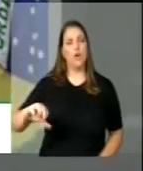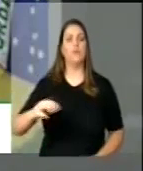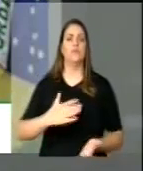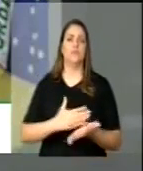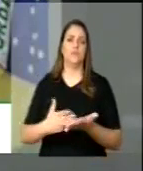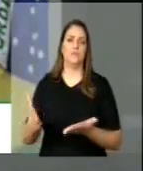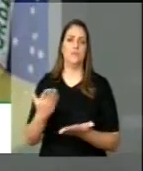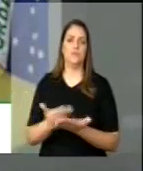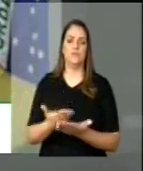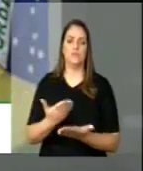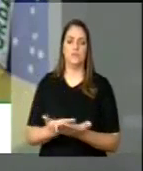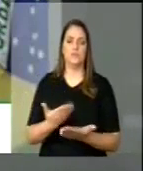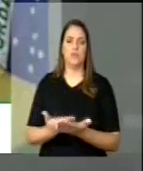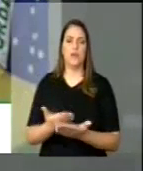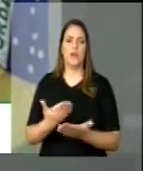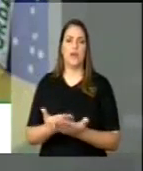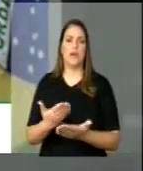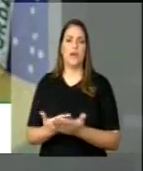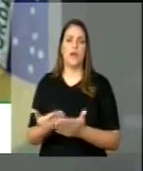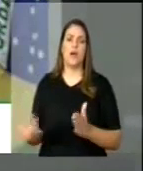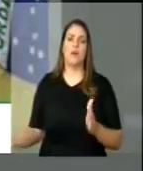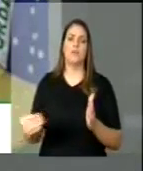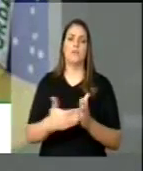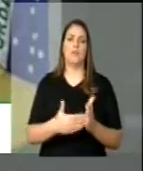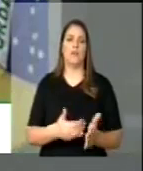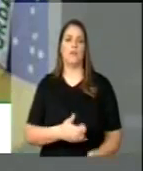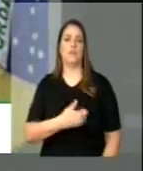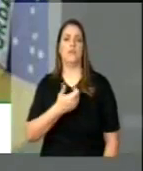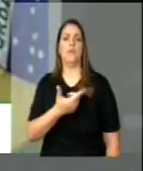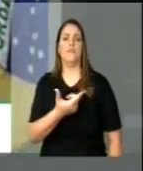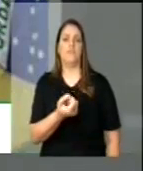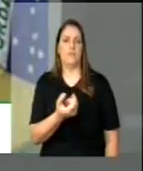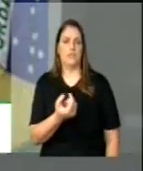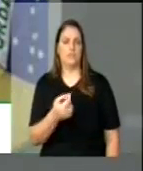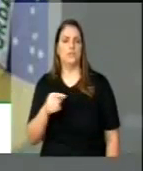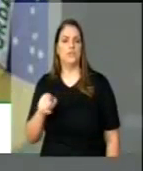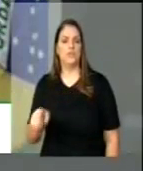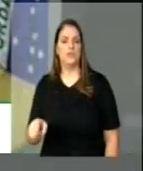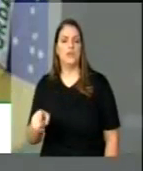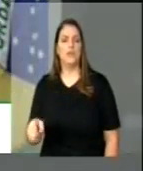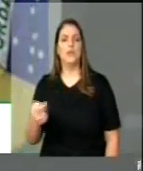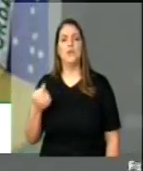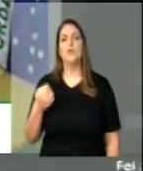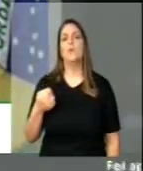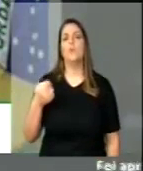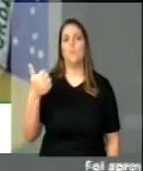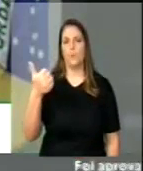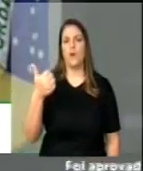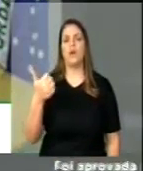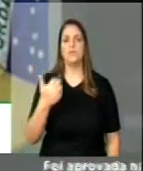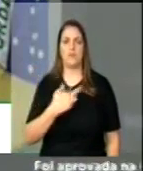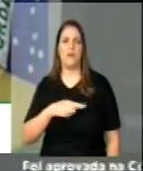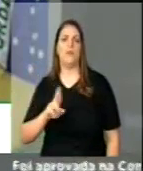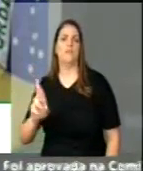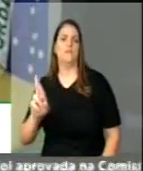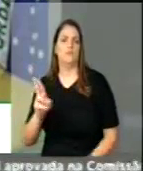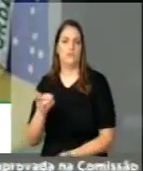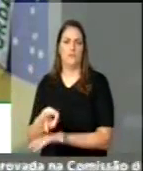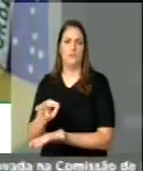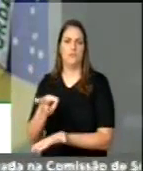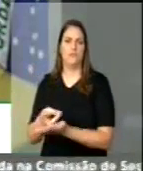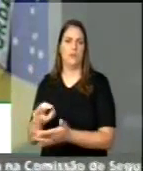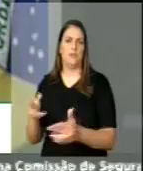de onde saiu aos 20 anos, após desistir de se consagrar à vida religiosa. Durante